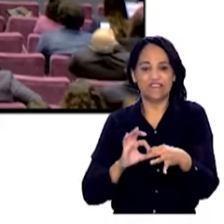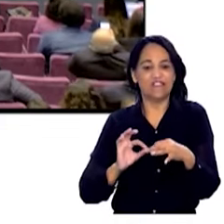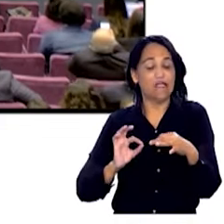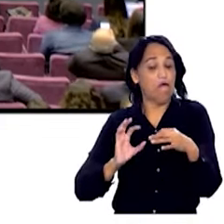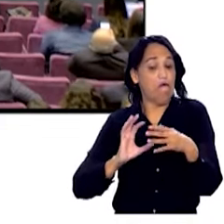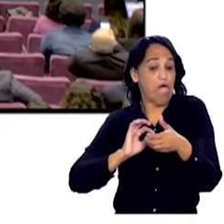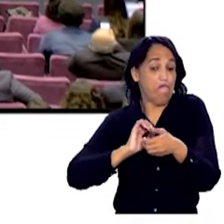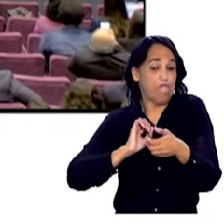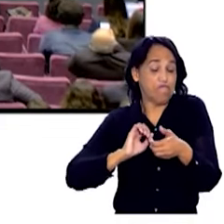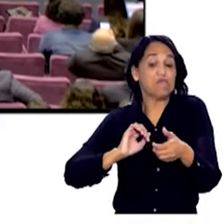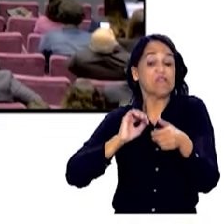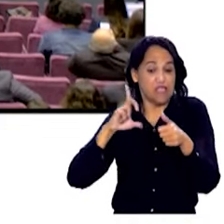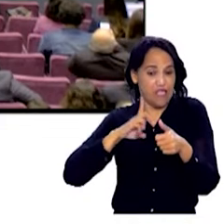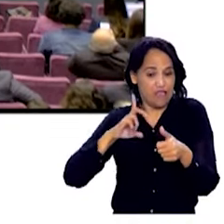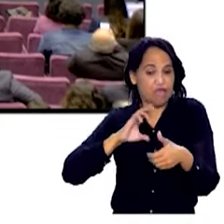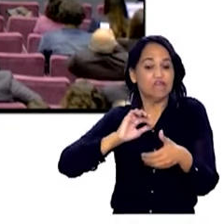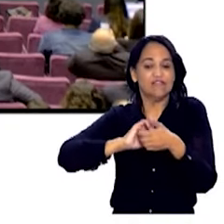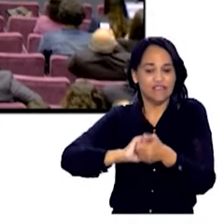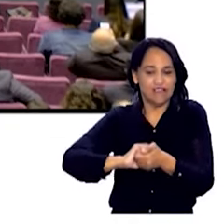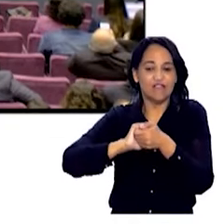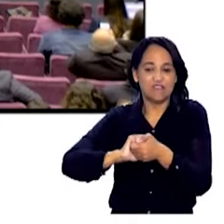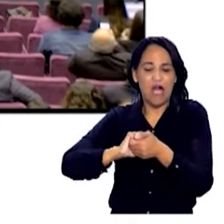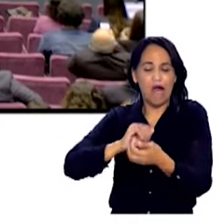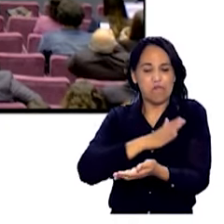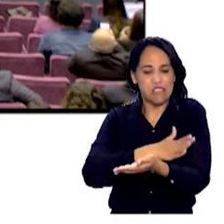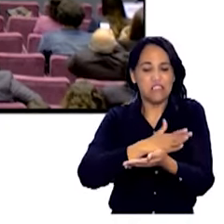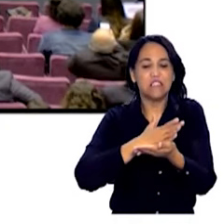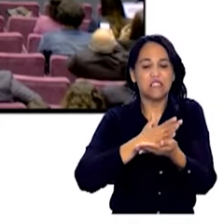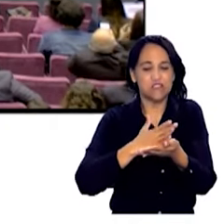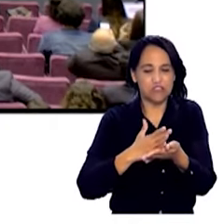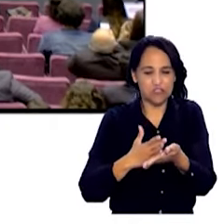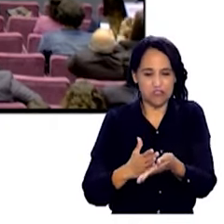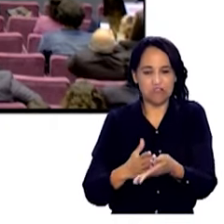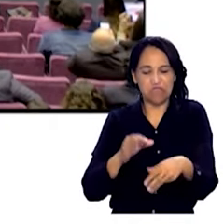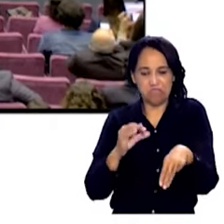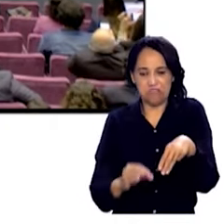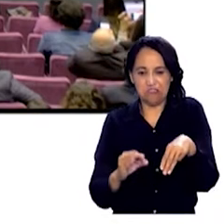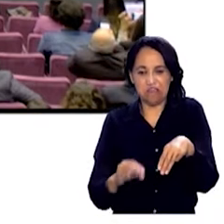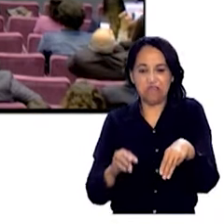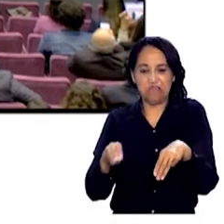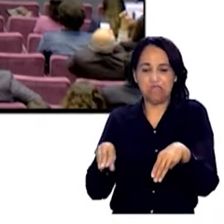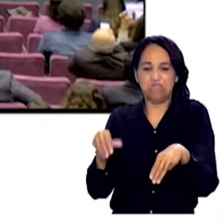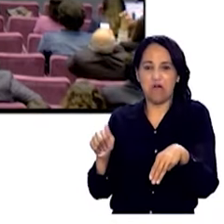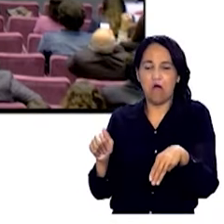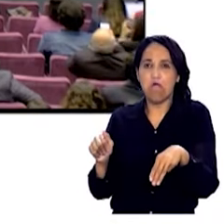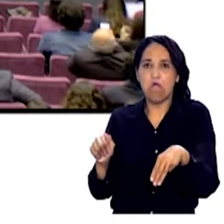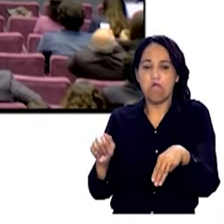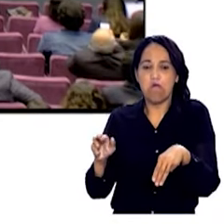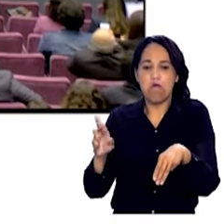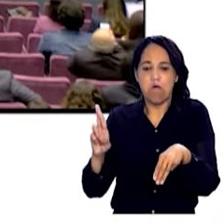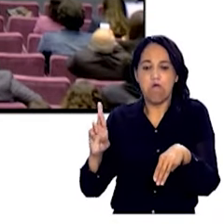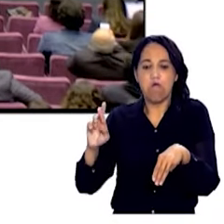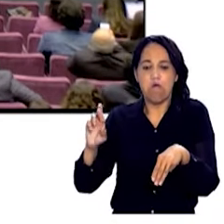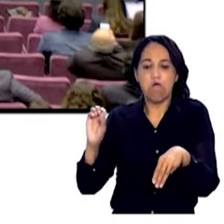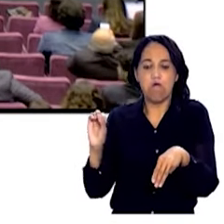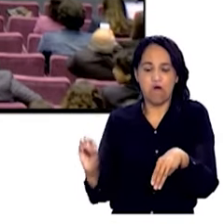pela iniciativa de fazer esse maravilhoso congresso marcando os 35 anos do Superior Tribunal de Justiça